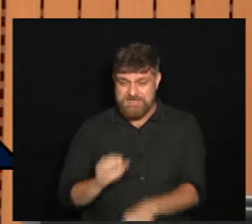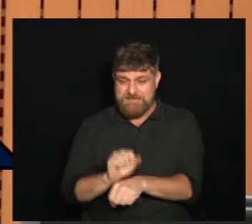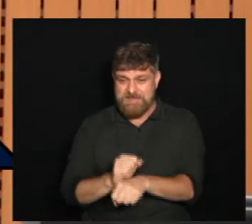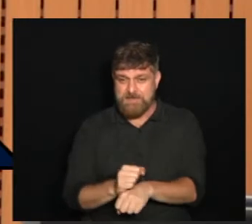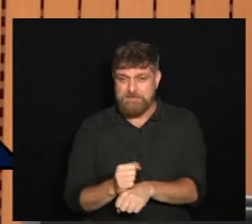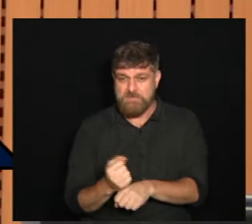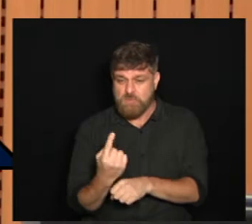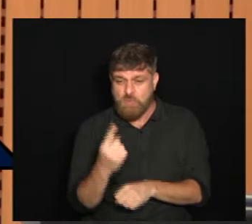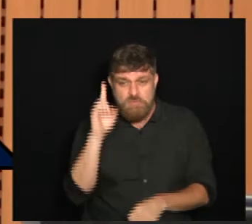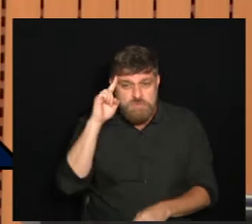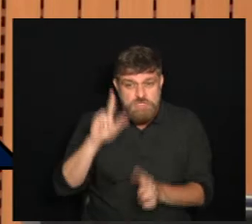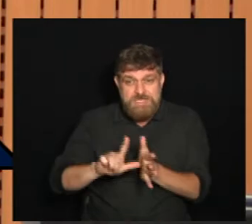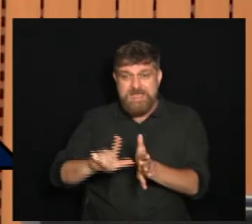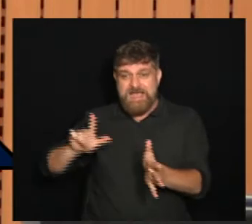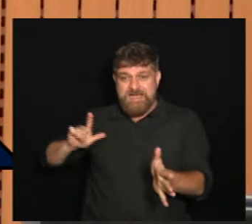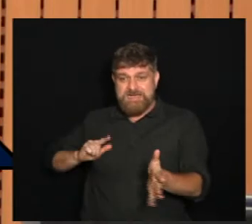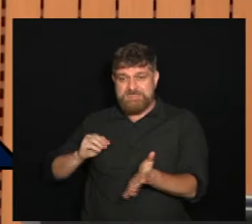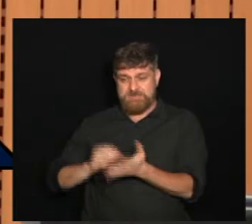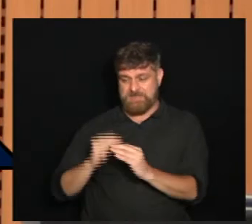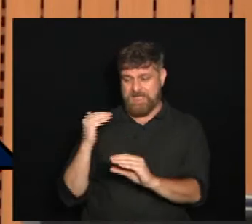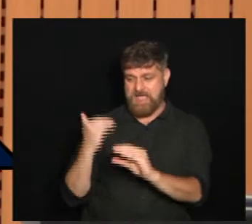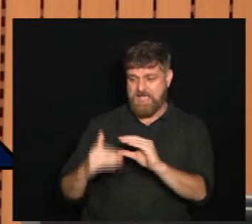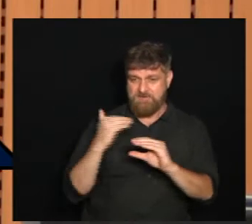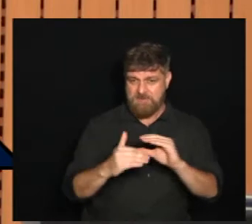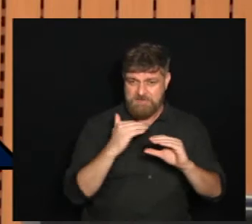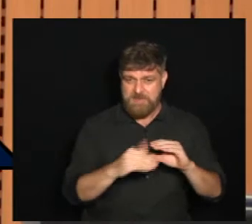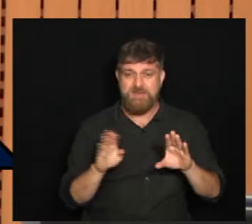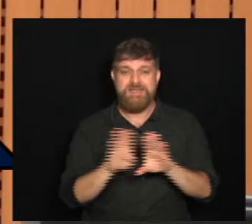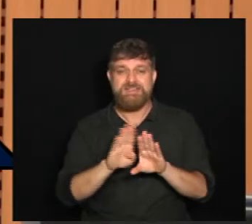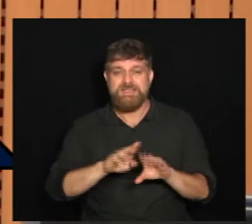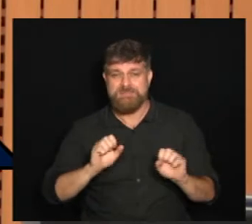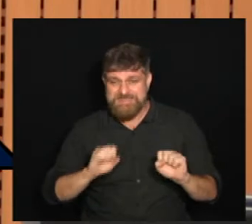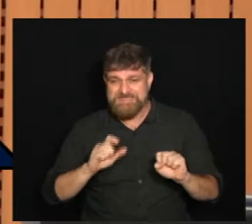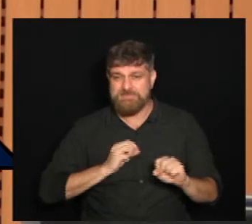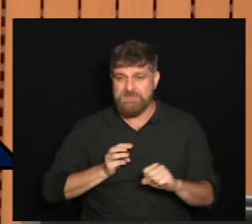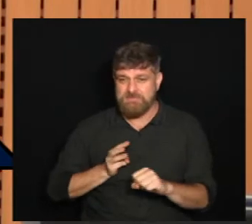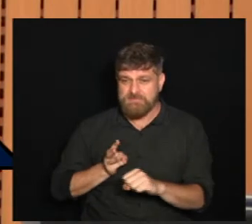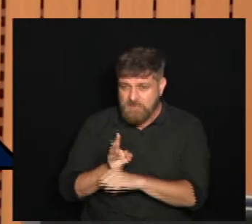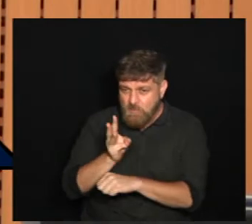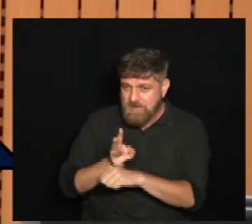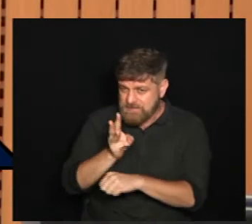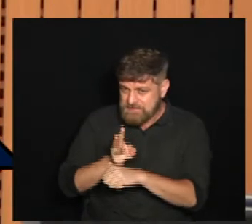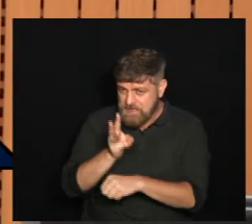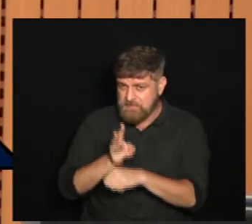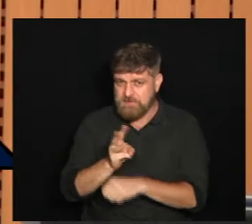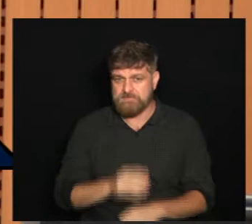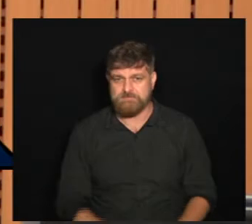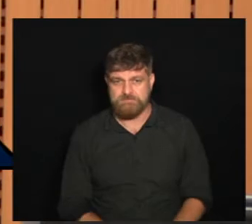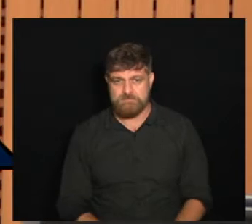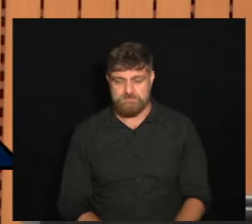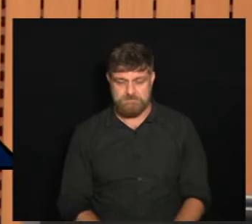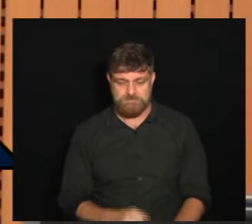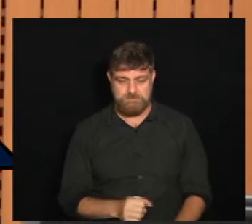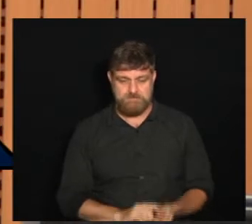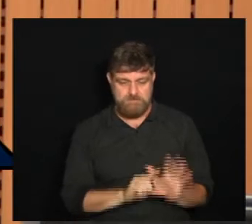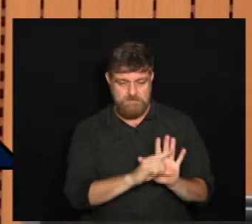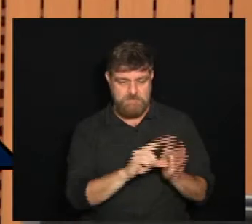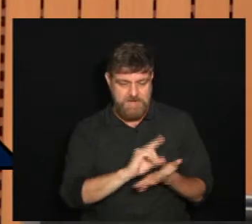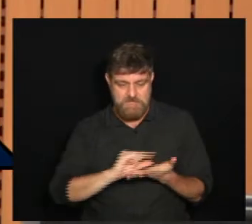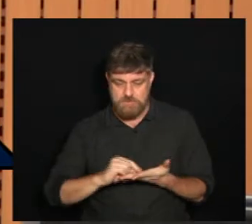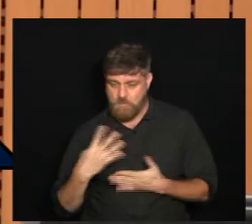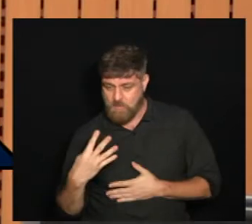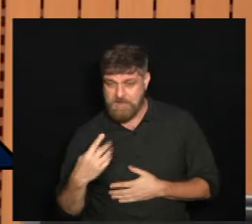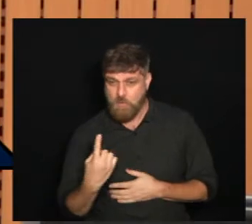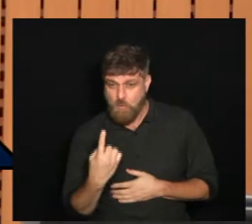de 24 horas, e-mail e, quando possível, também por mensagem de WhatsApp. Artigo 4º. Com 1 hora